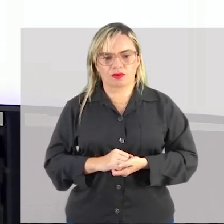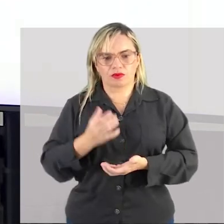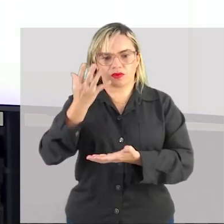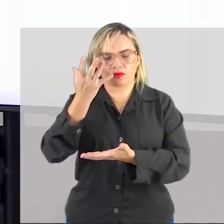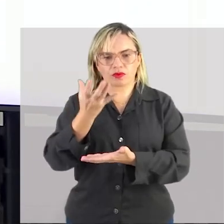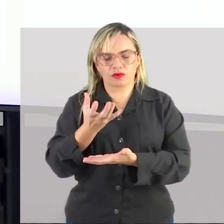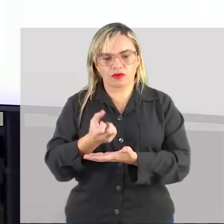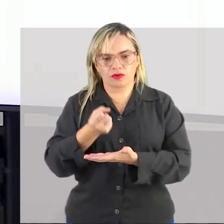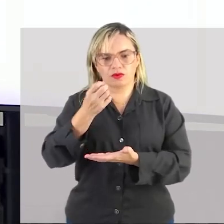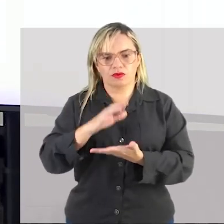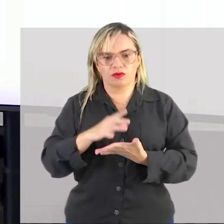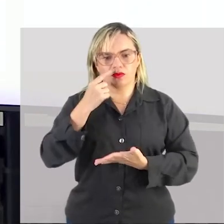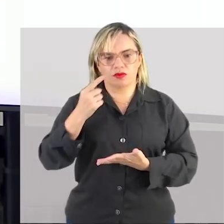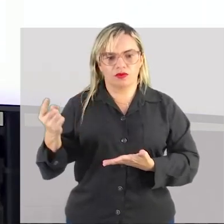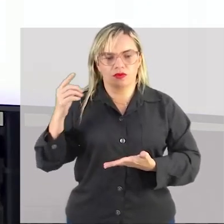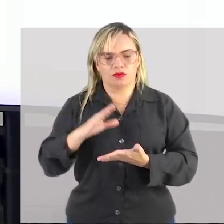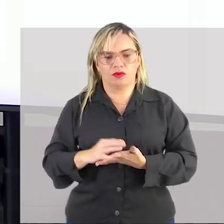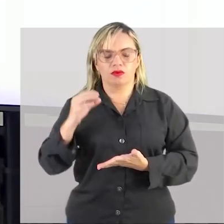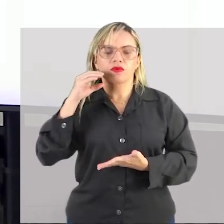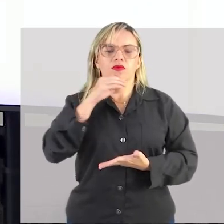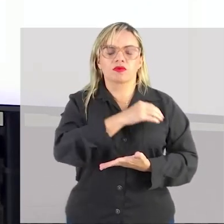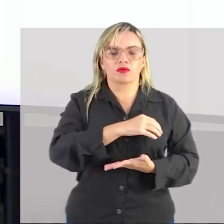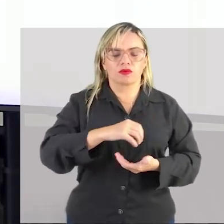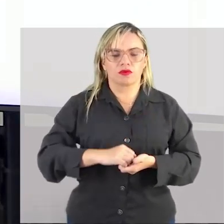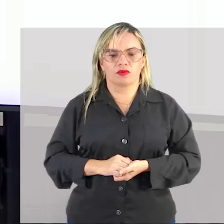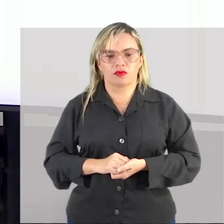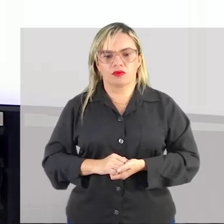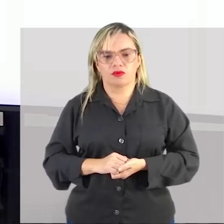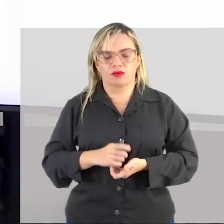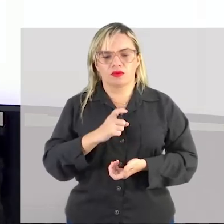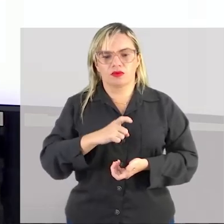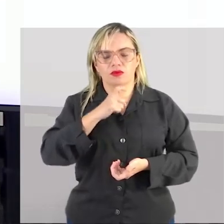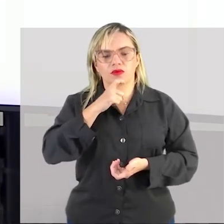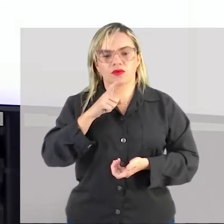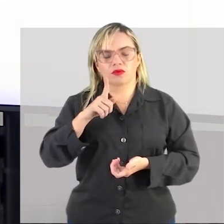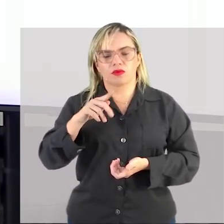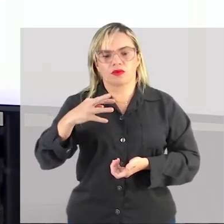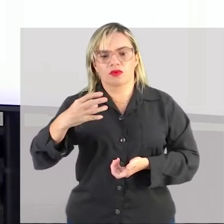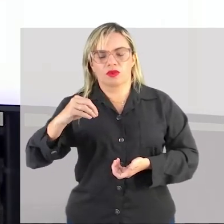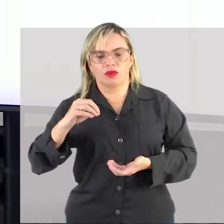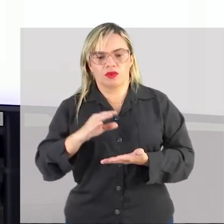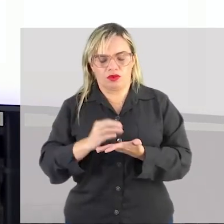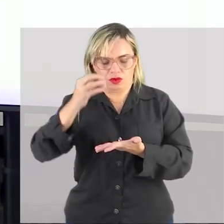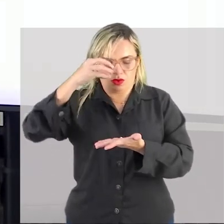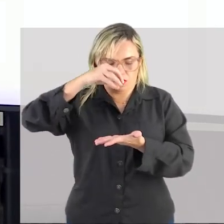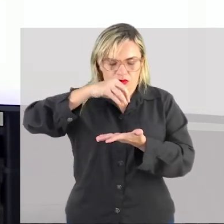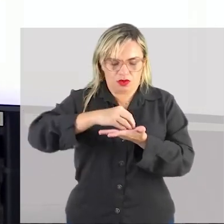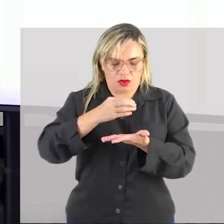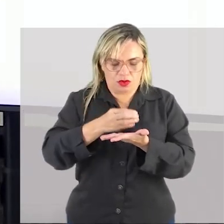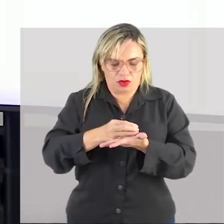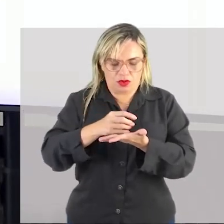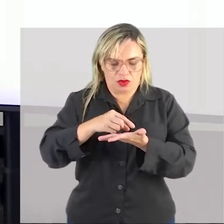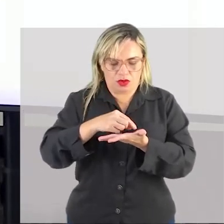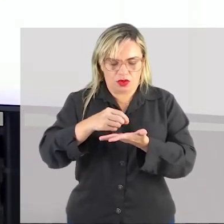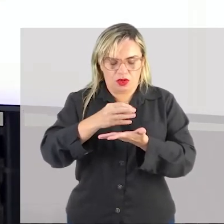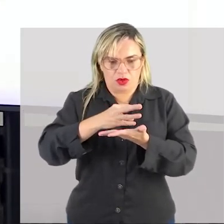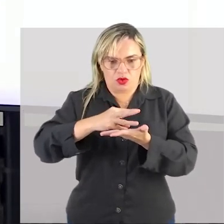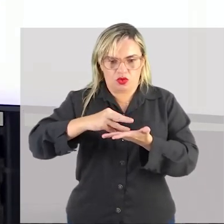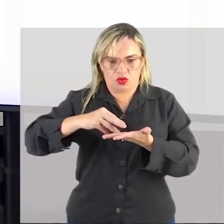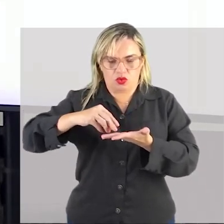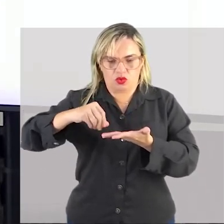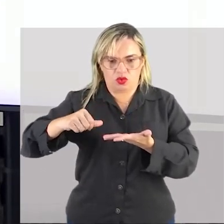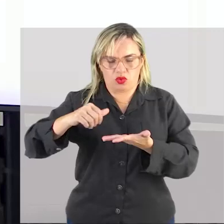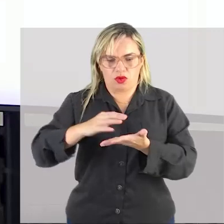calor. Então, por exemplo, se eu pego uma pedra de gelo e coloco na tua mão, aquele gelo não derrete? Por que ele derrete?